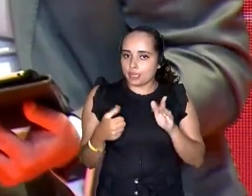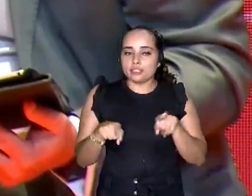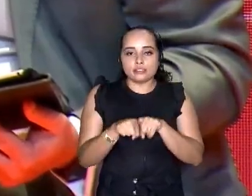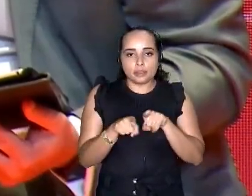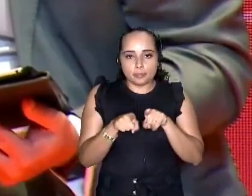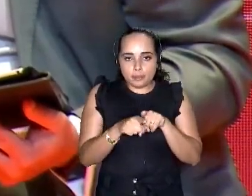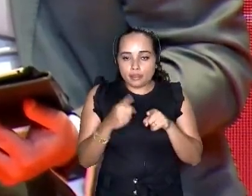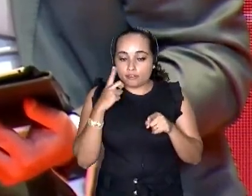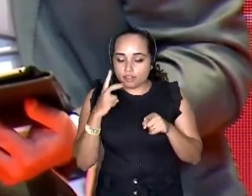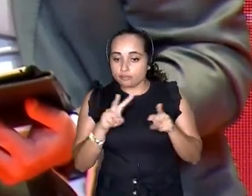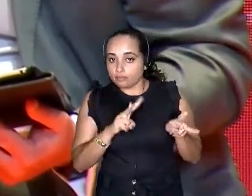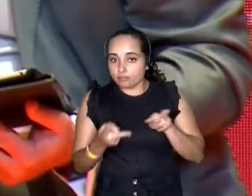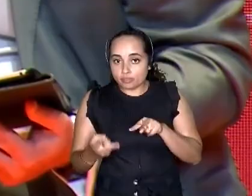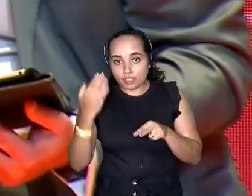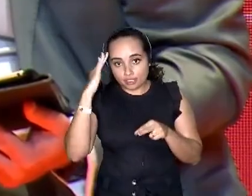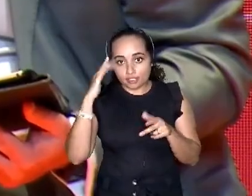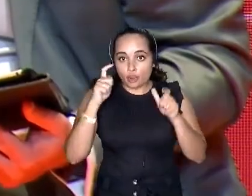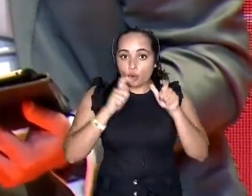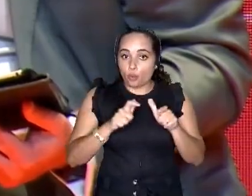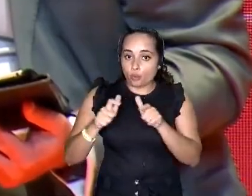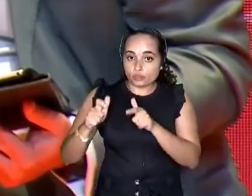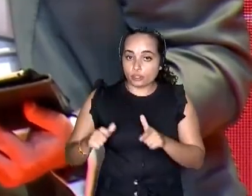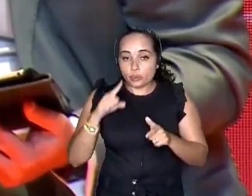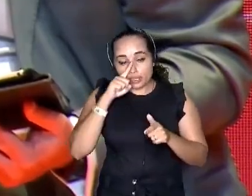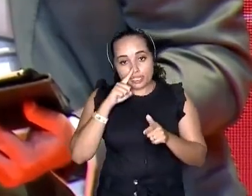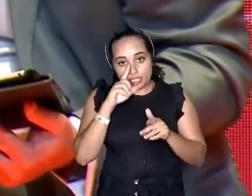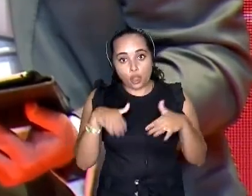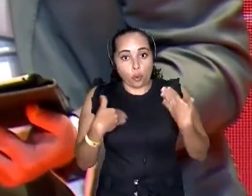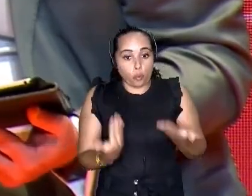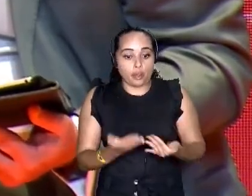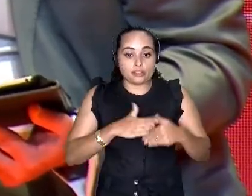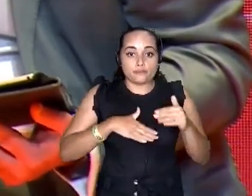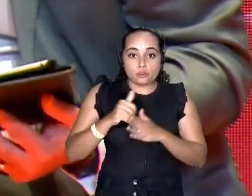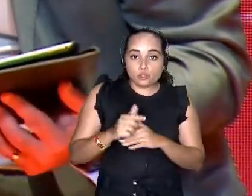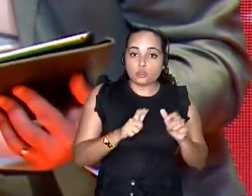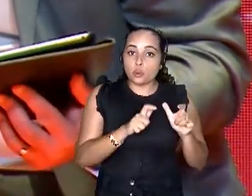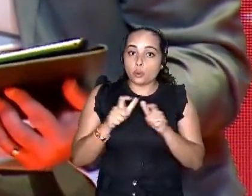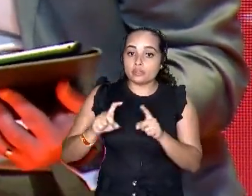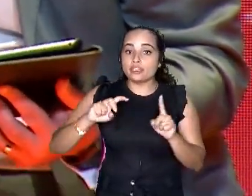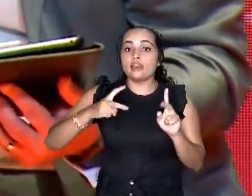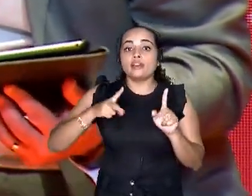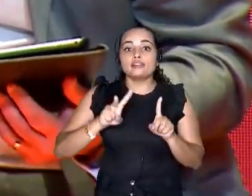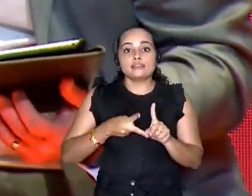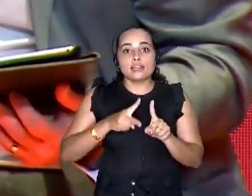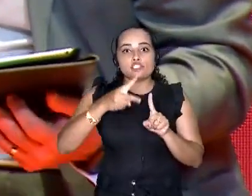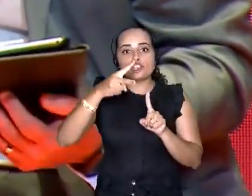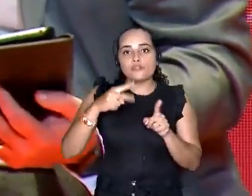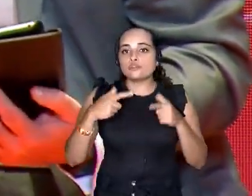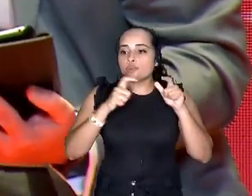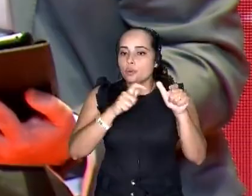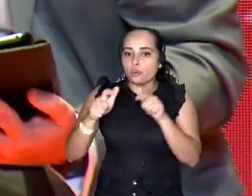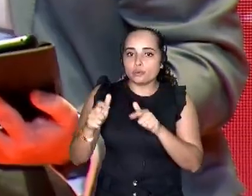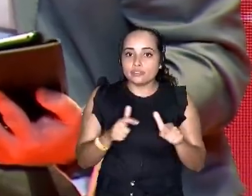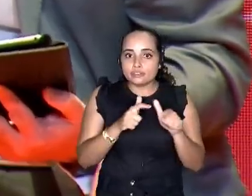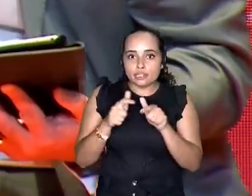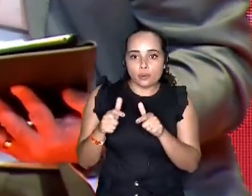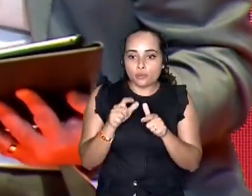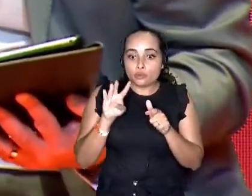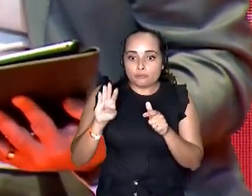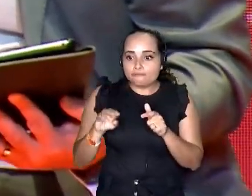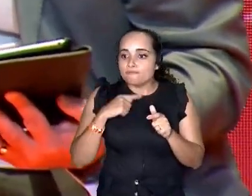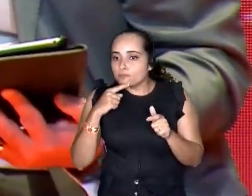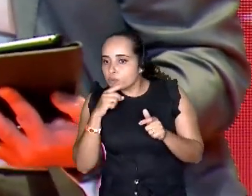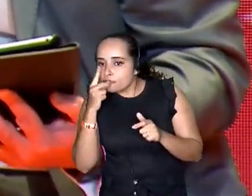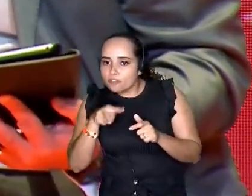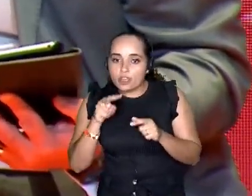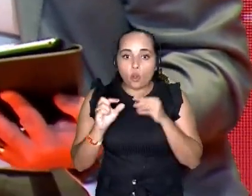da transação, entender onde estão os riscos, quais são as funções, onde estão os ativos, né, os intangíveis, para assim, depois de delinear a